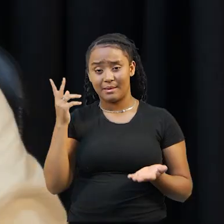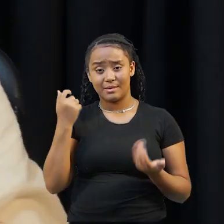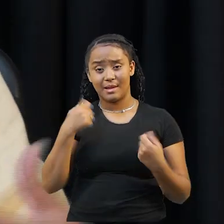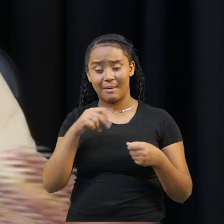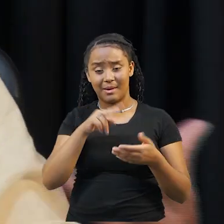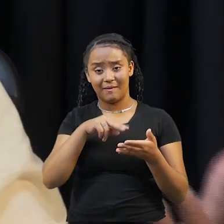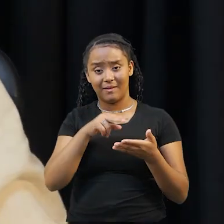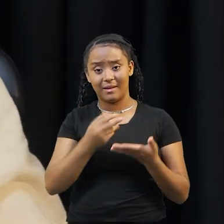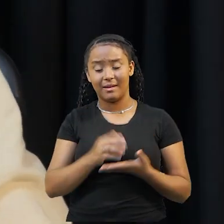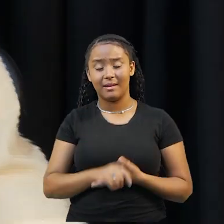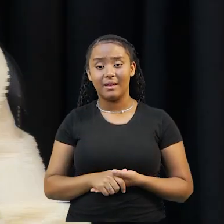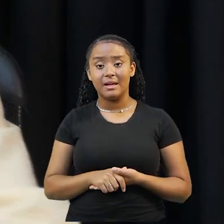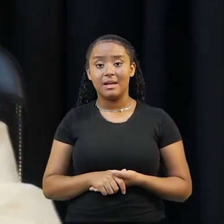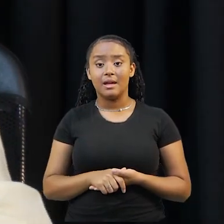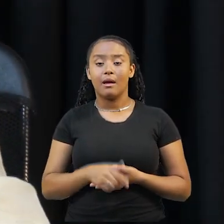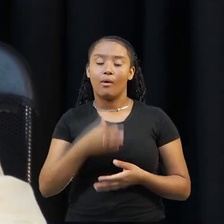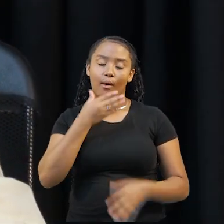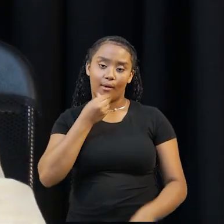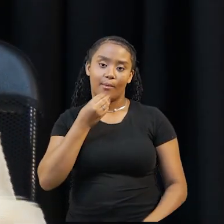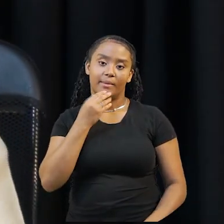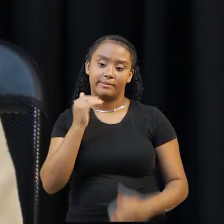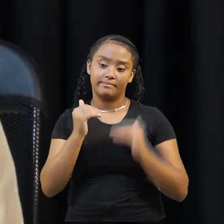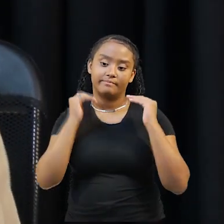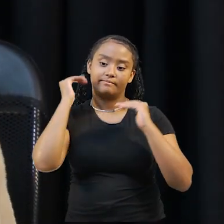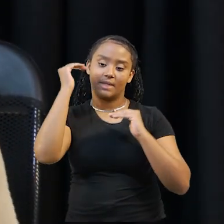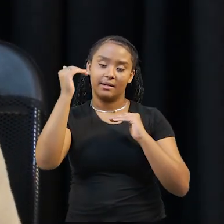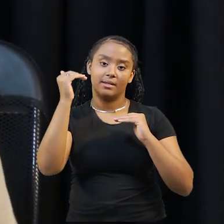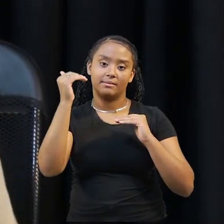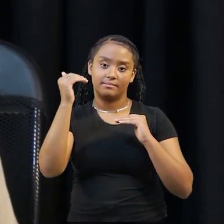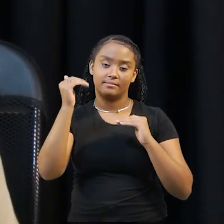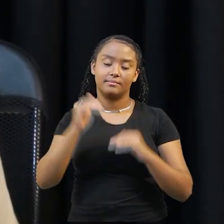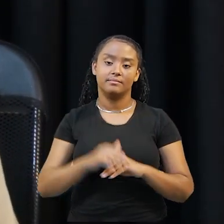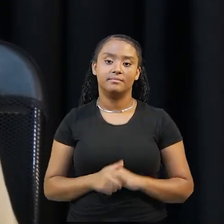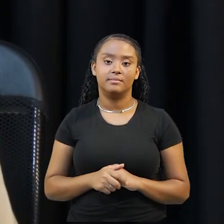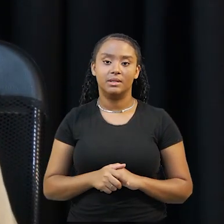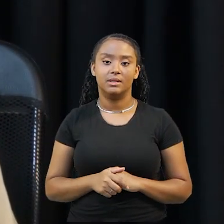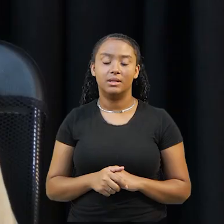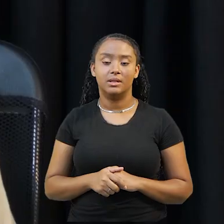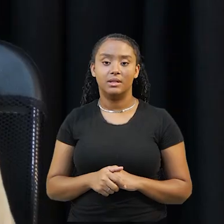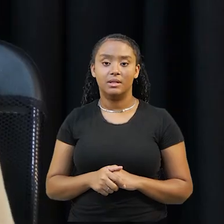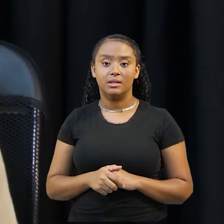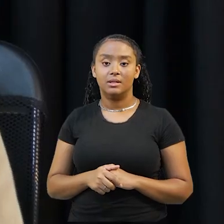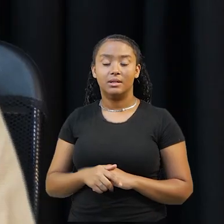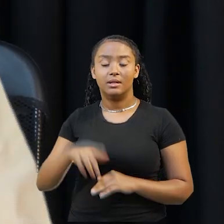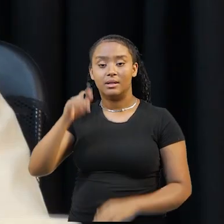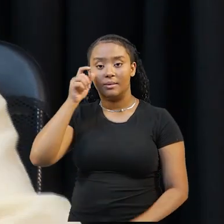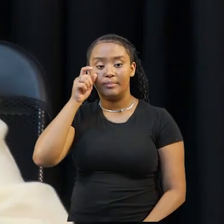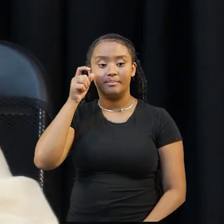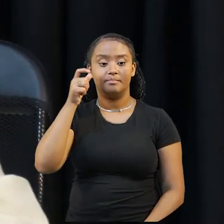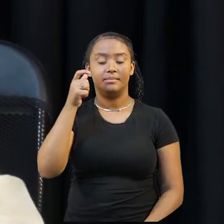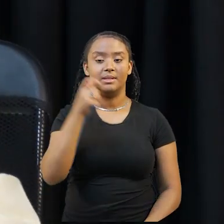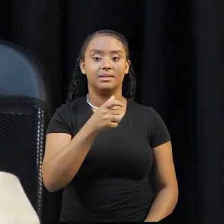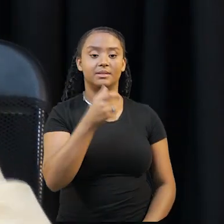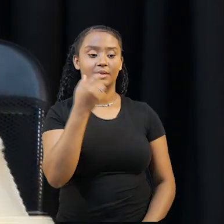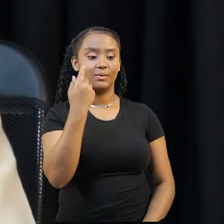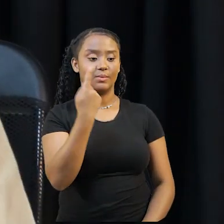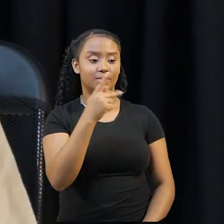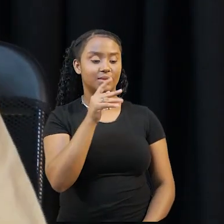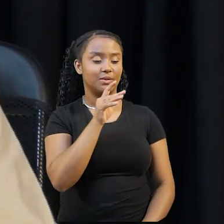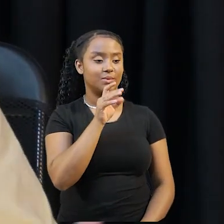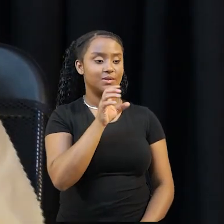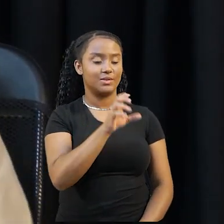historicamente, é dos homens. E que acho extremamente interessante a forma